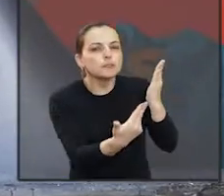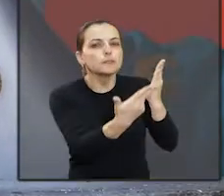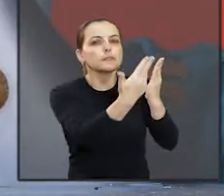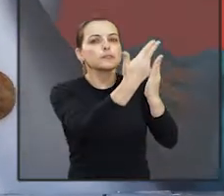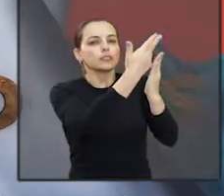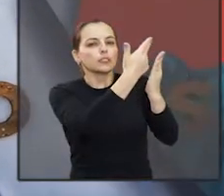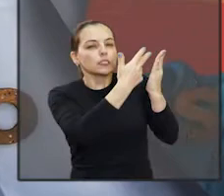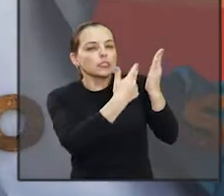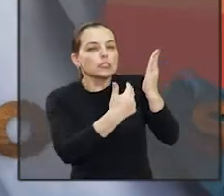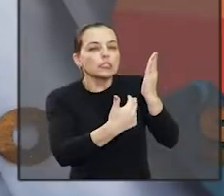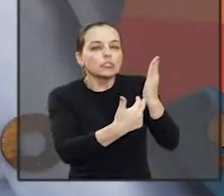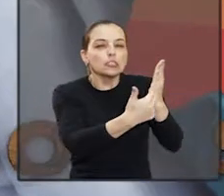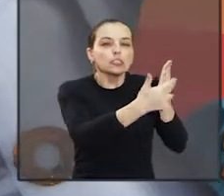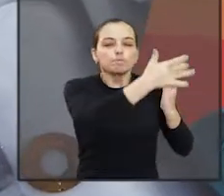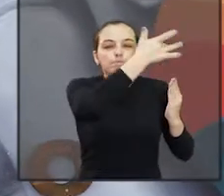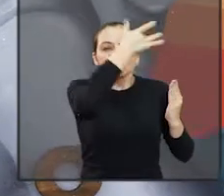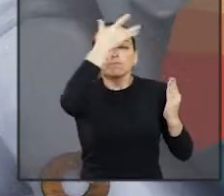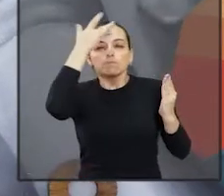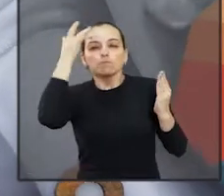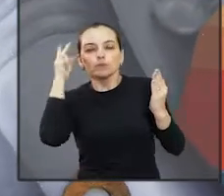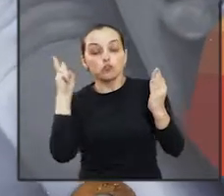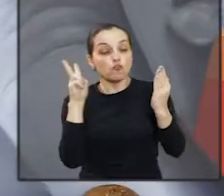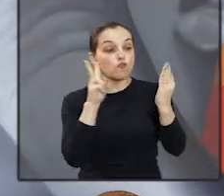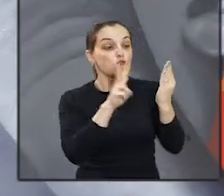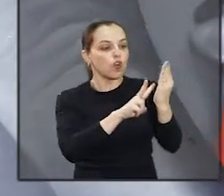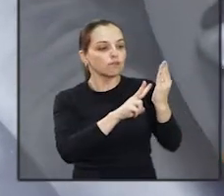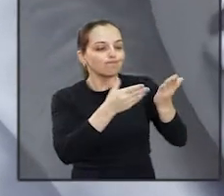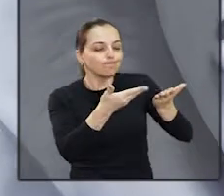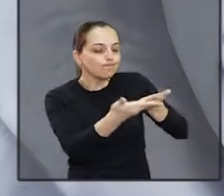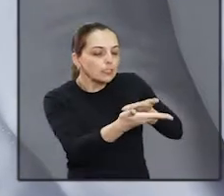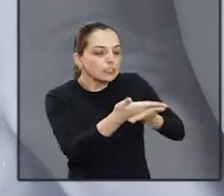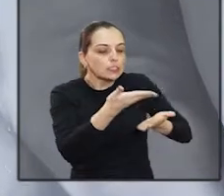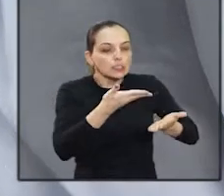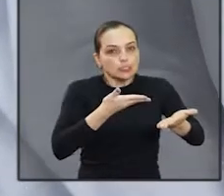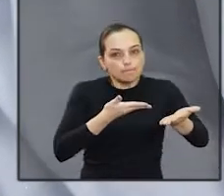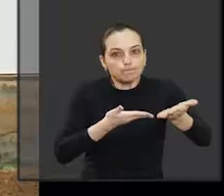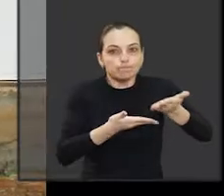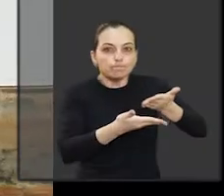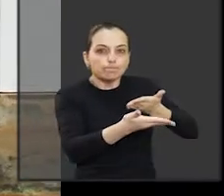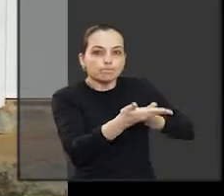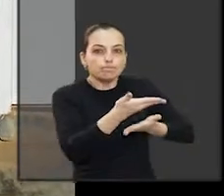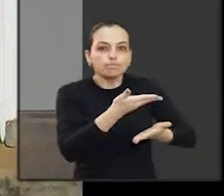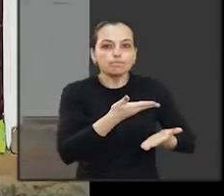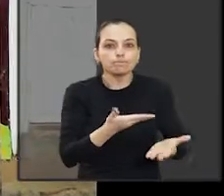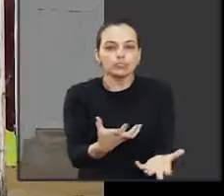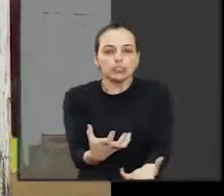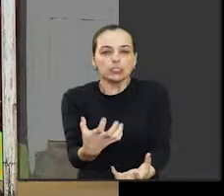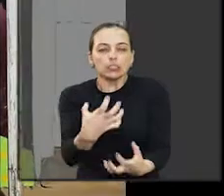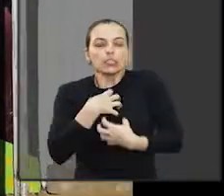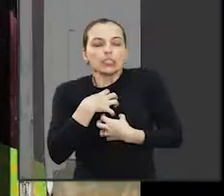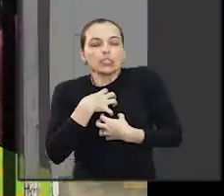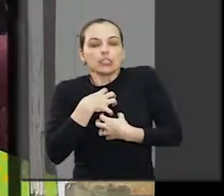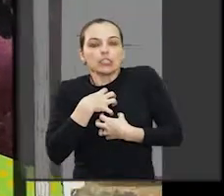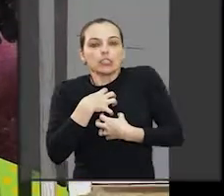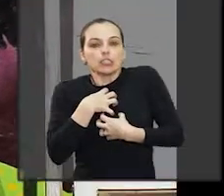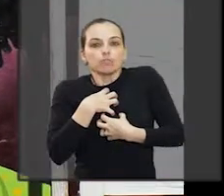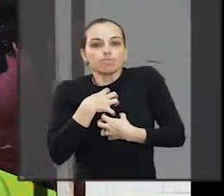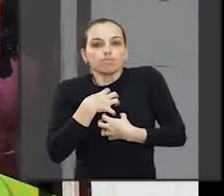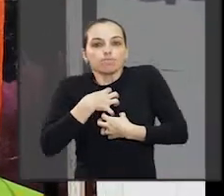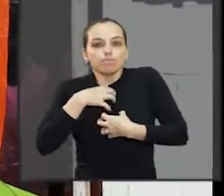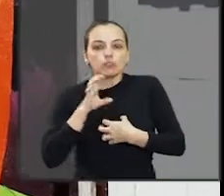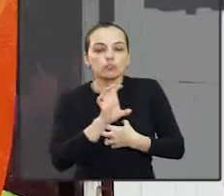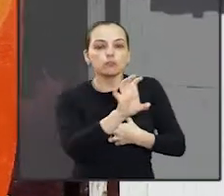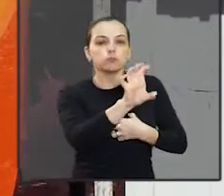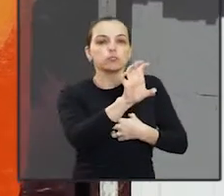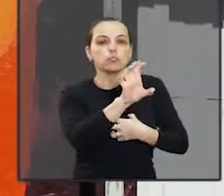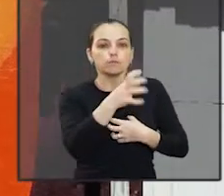realmente seja algo novo na cena e que aquilo também gere uma interação espontânea com as pessoas, né? Da pessoa, tipo, pô,